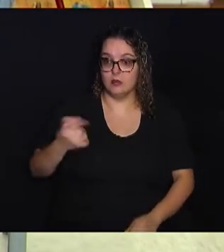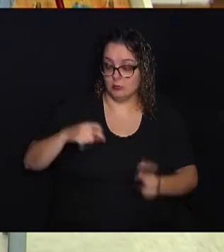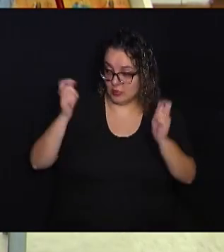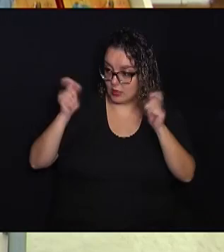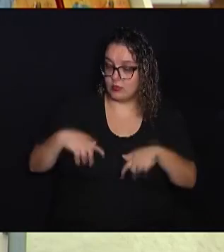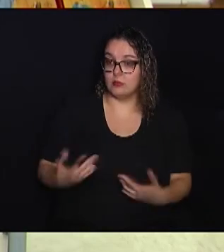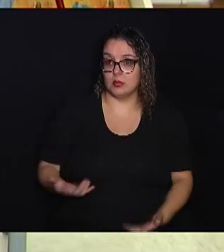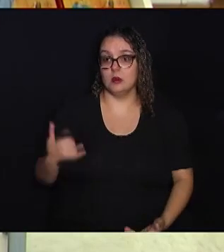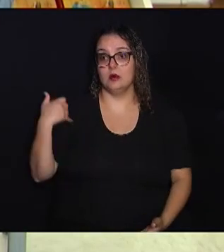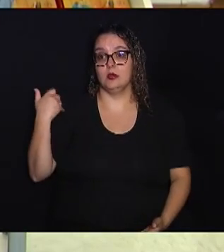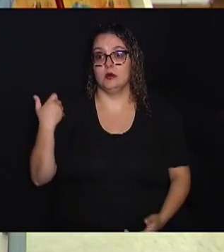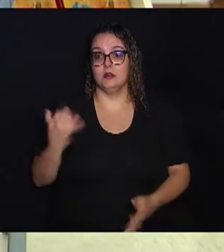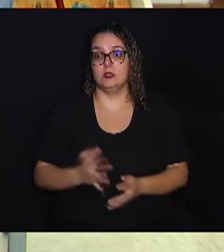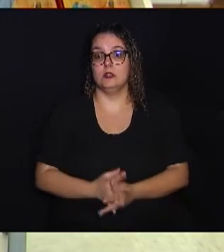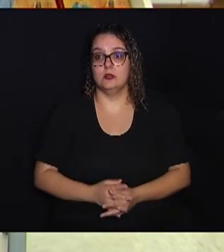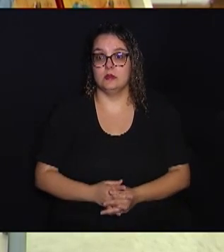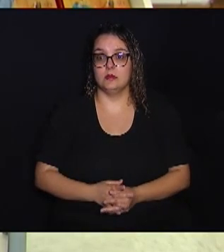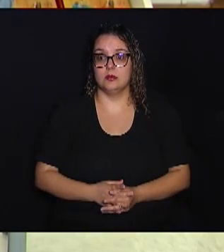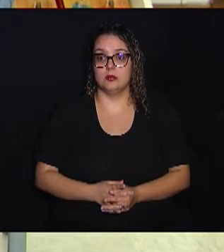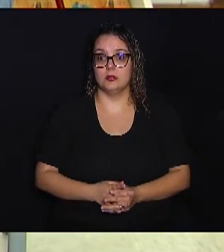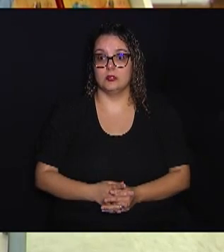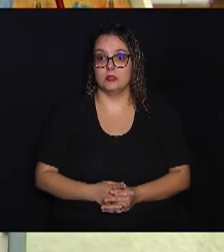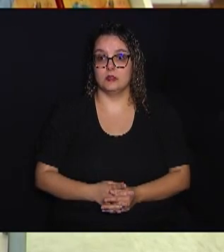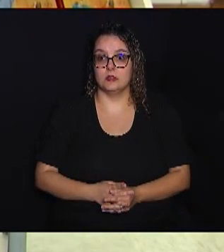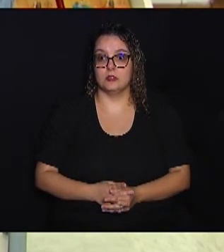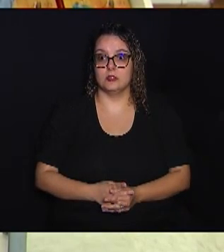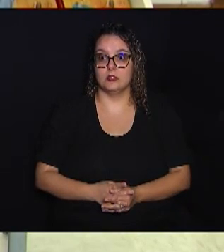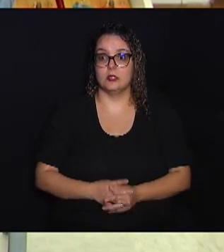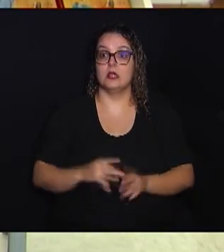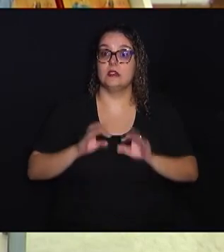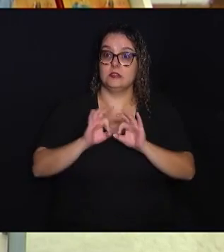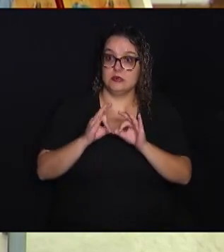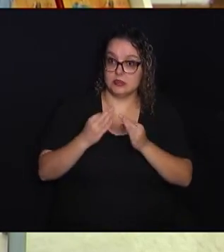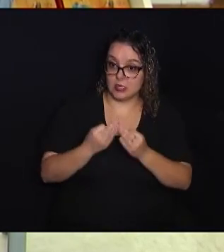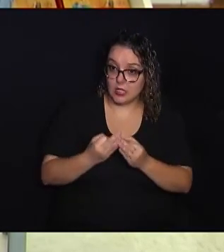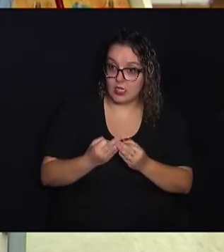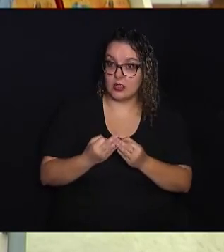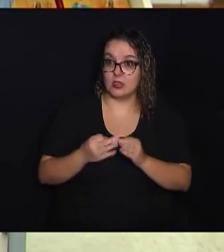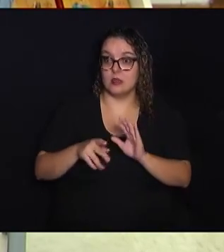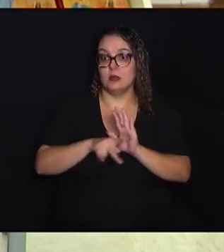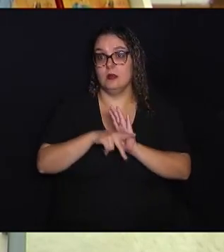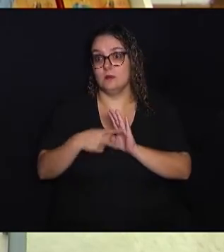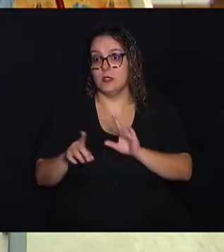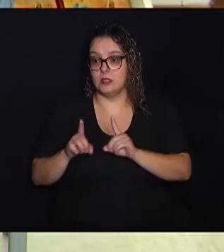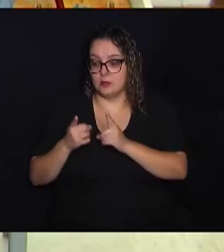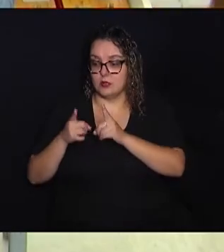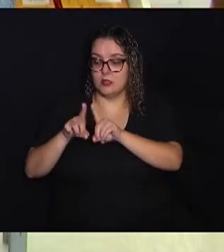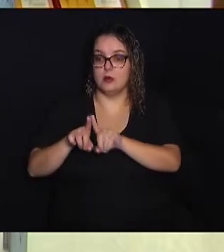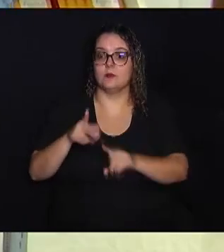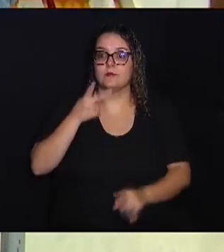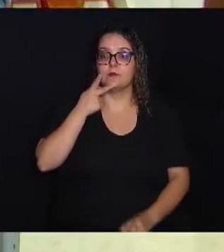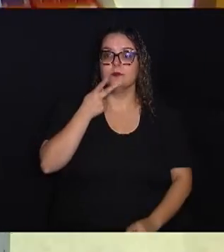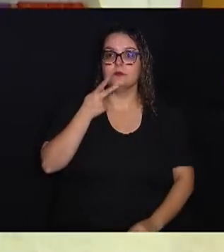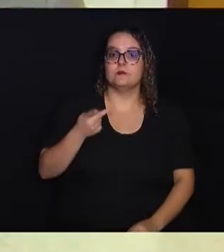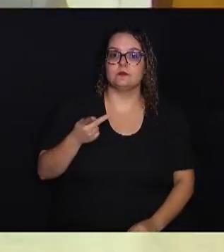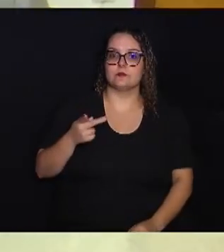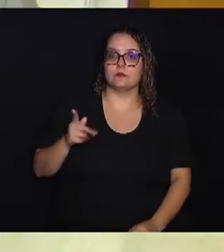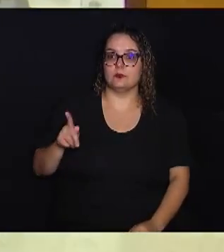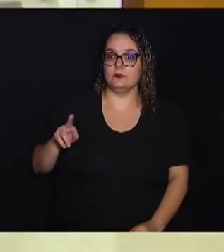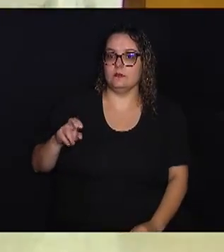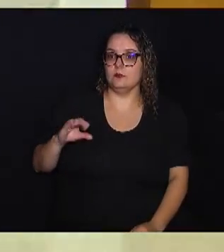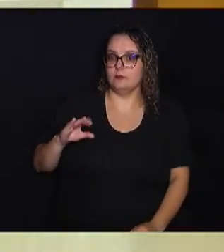para a faixa etária. Então, essa família sendo parceira, eu falo que a nossa parceria